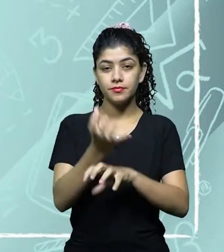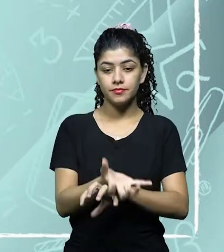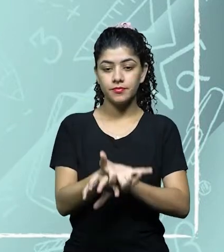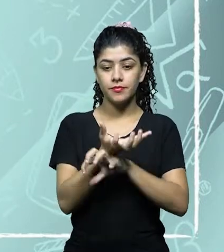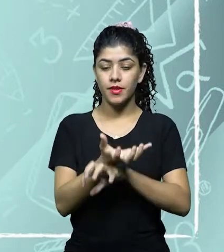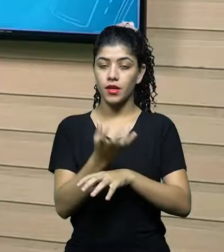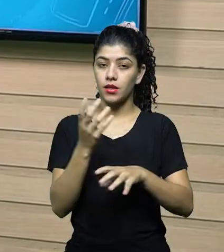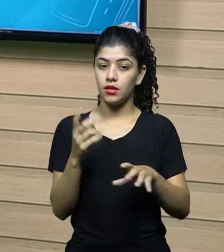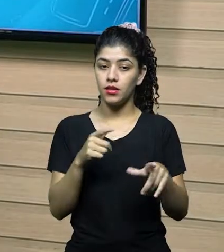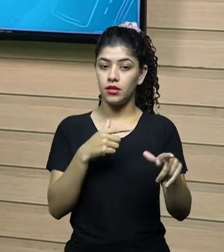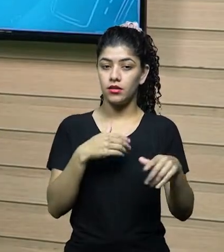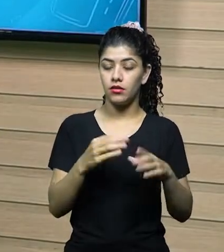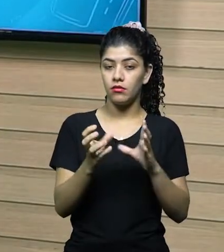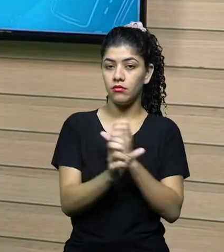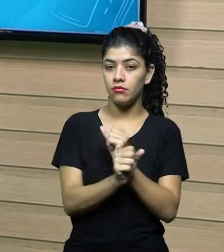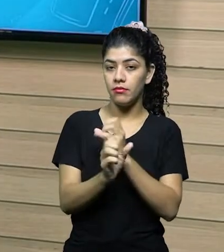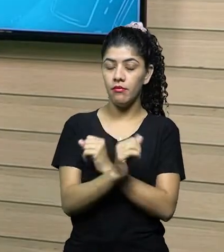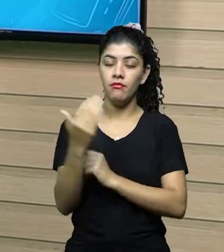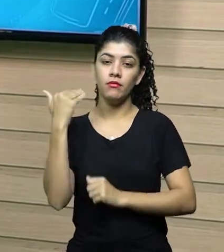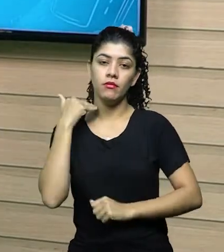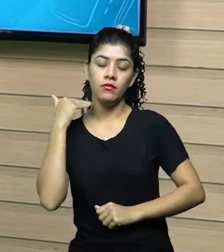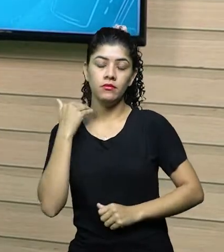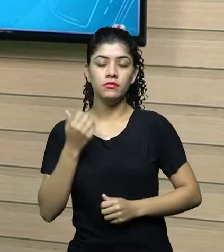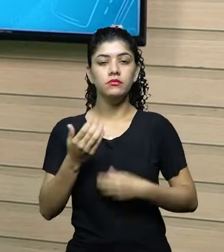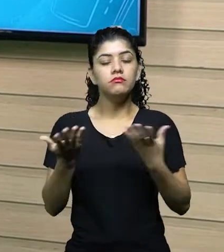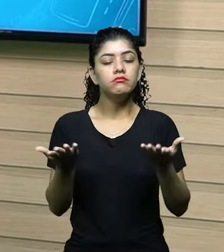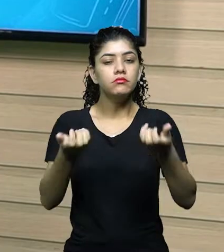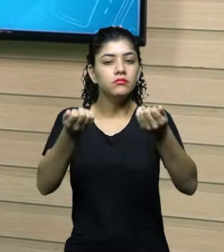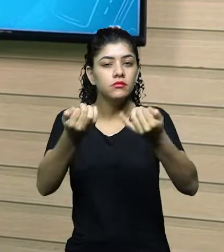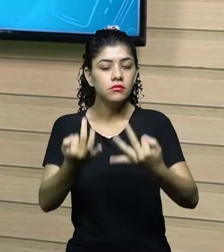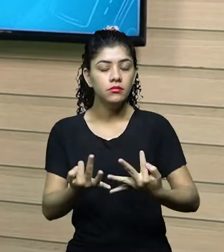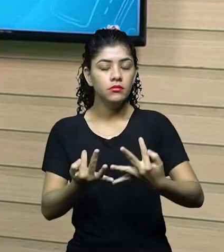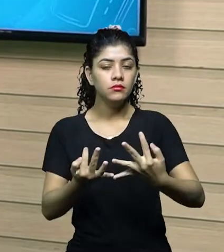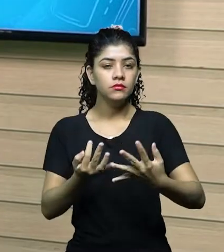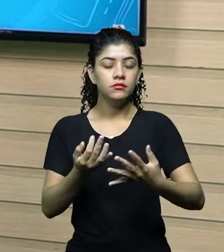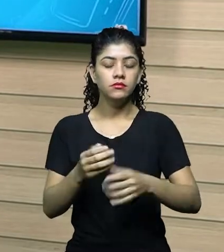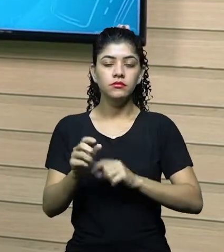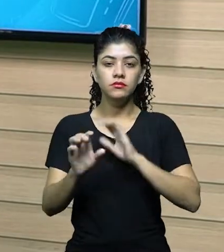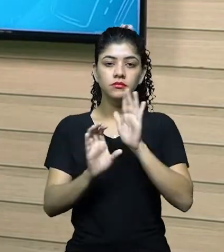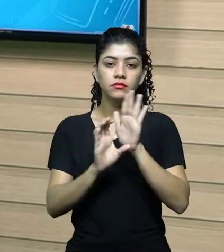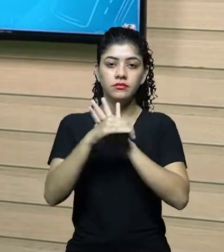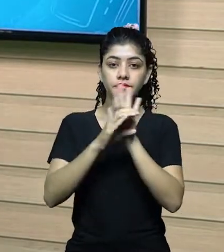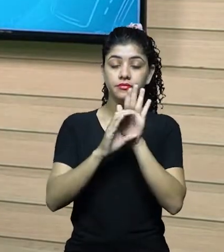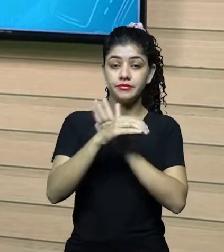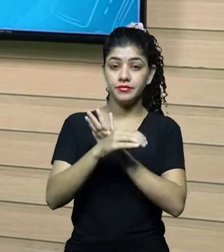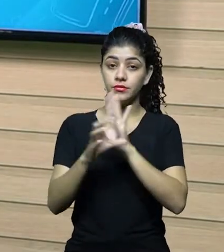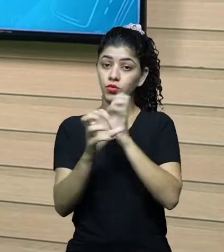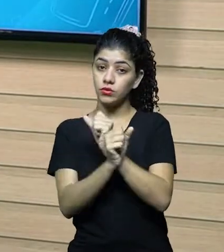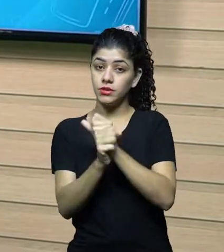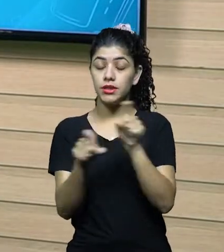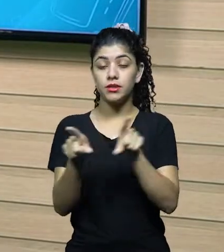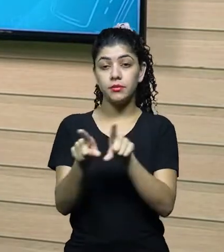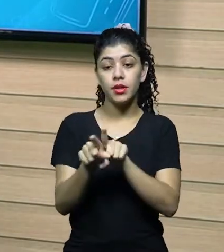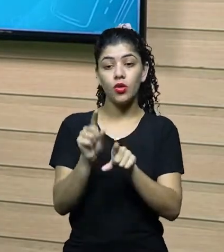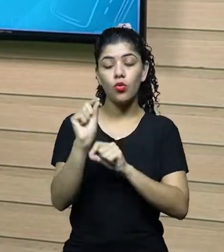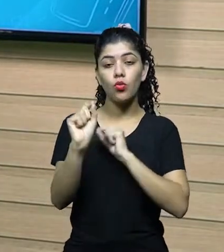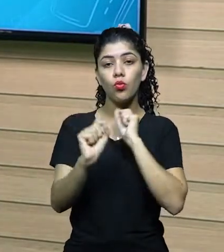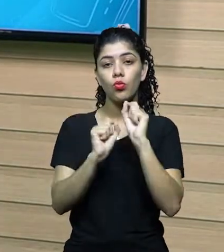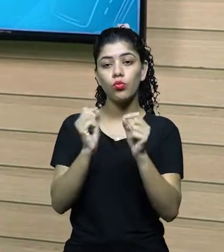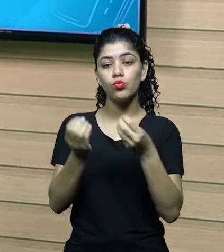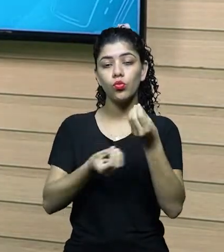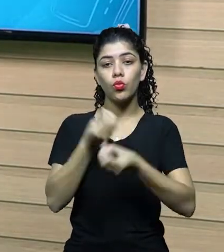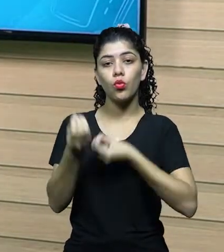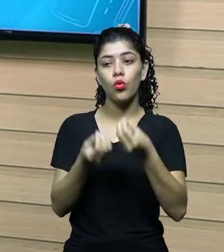Contabilidade Bancária. Vamos falar um pouco sobre o conceito desse ramo da contabilidade, né? E de que forma ela é aplicada, quais